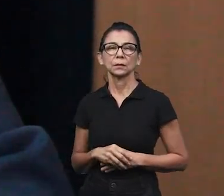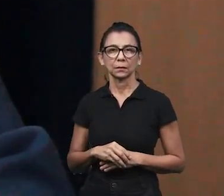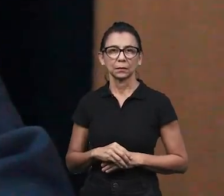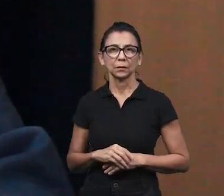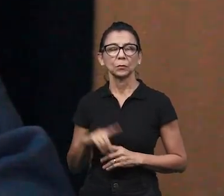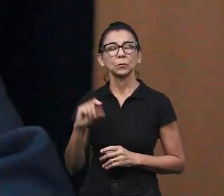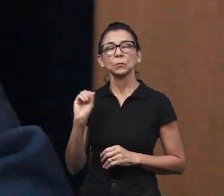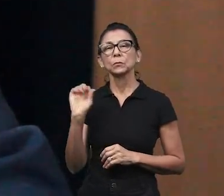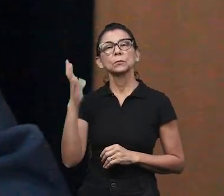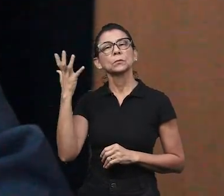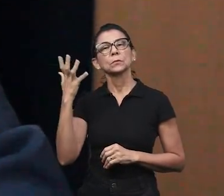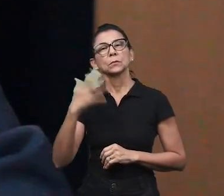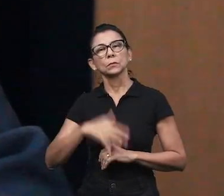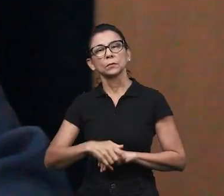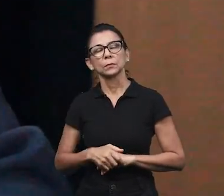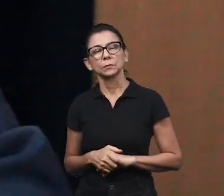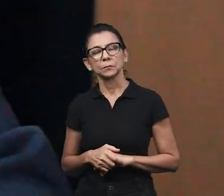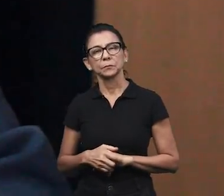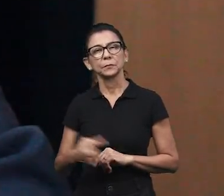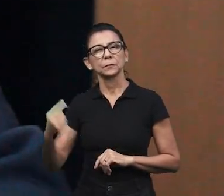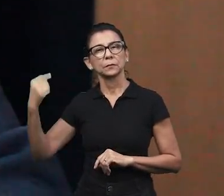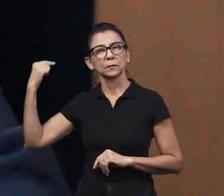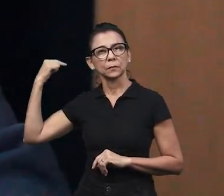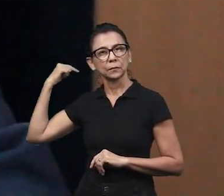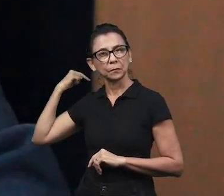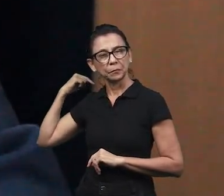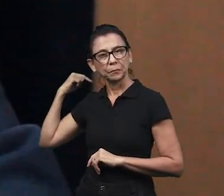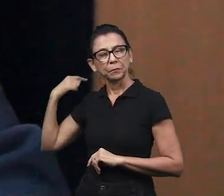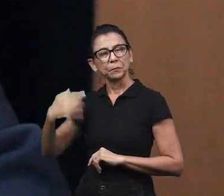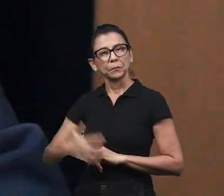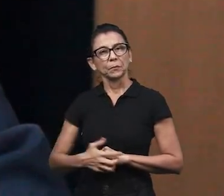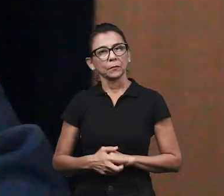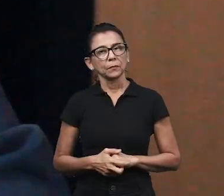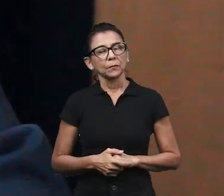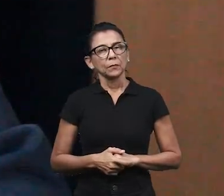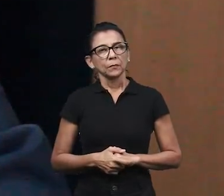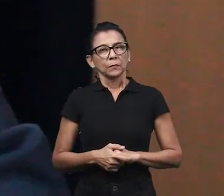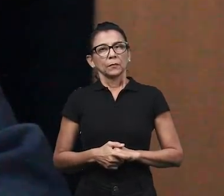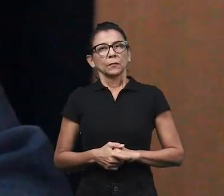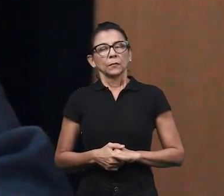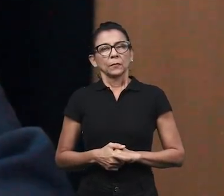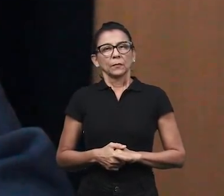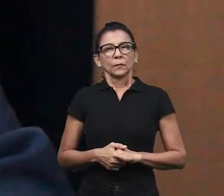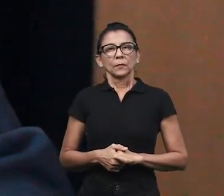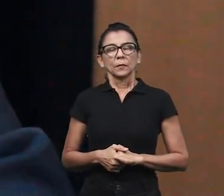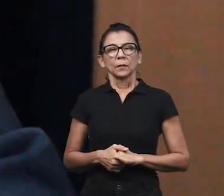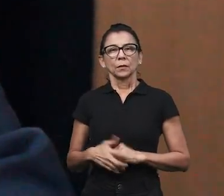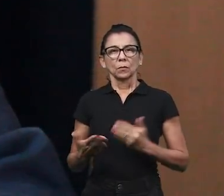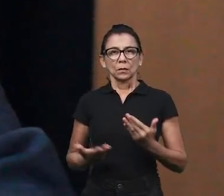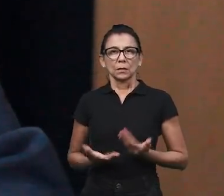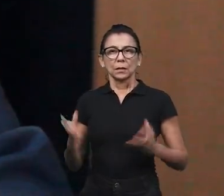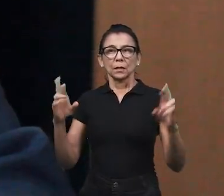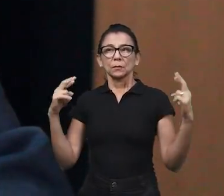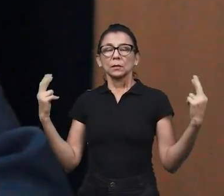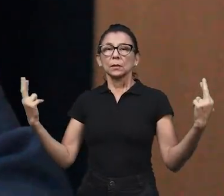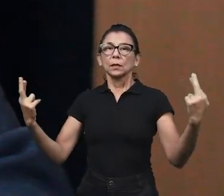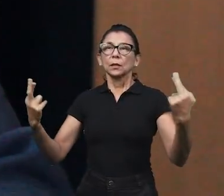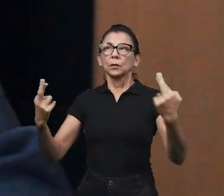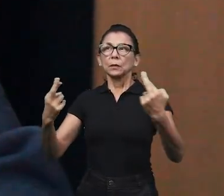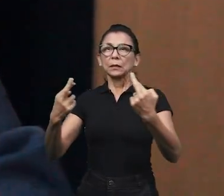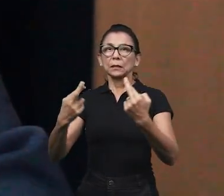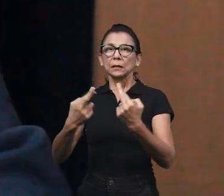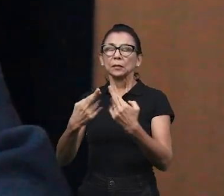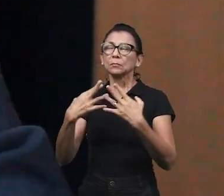que aconteceu? Né? No início da obra, quando os irmãos se reuniram, né, e sentiram